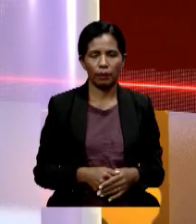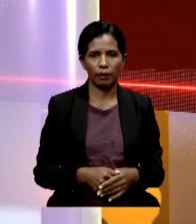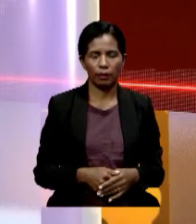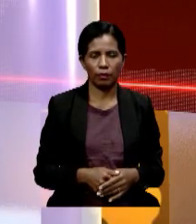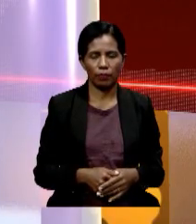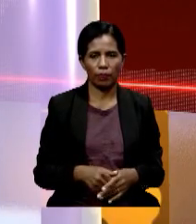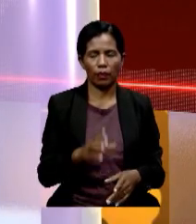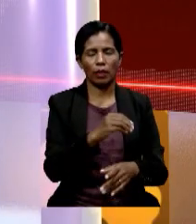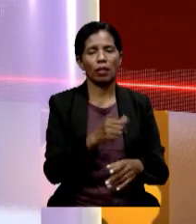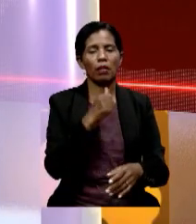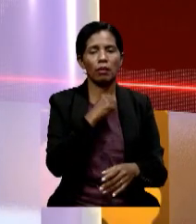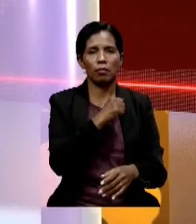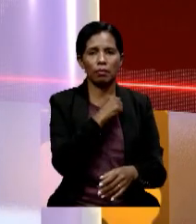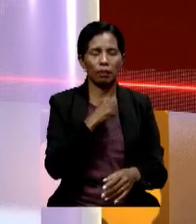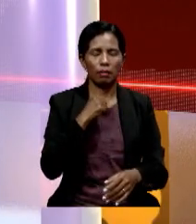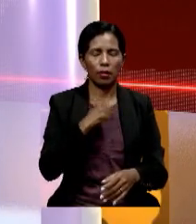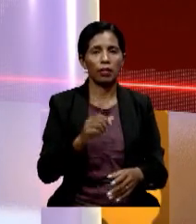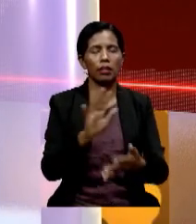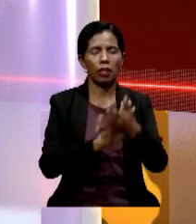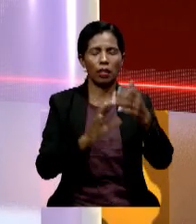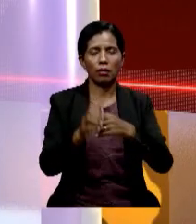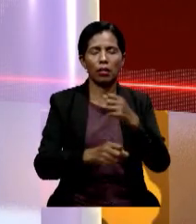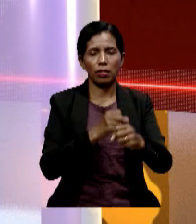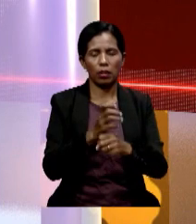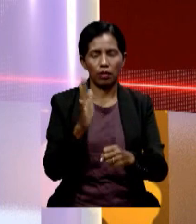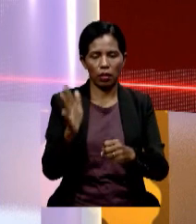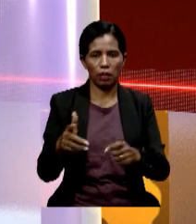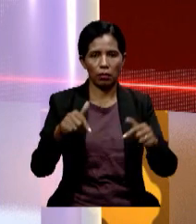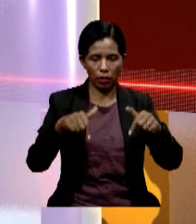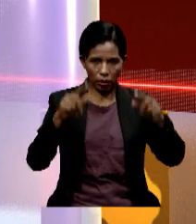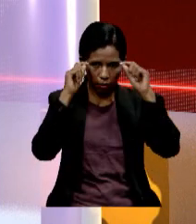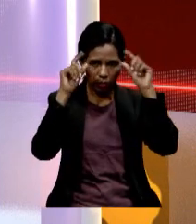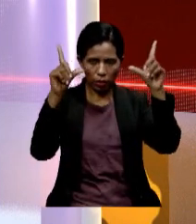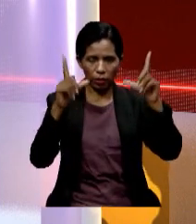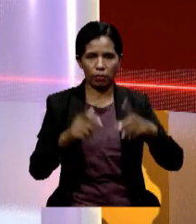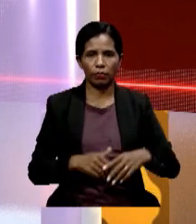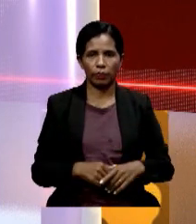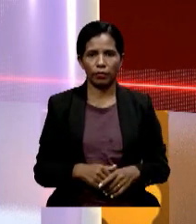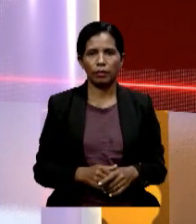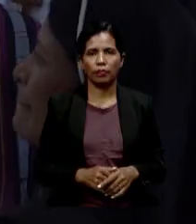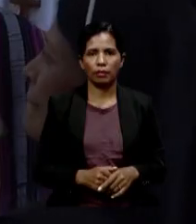Congregação Irmãs Carmelitas Celebratina Lima Nulo, presença em Timor-Leste.